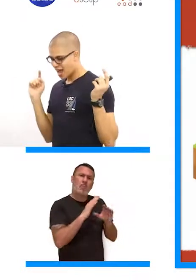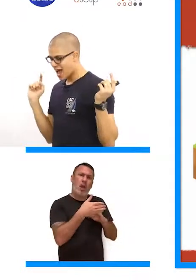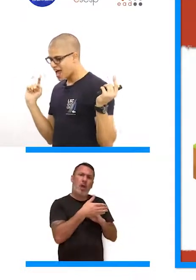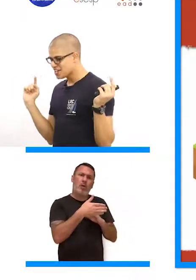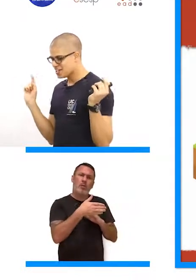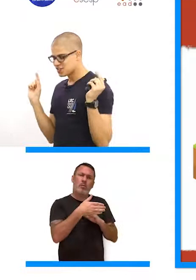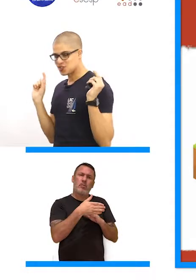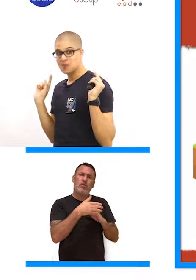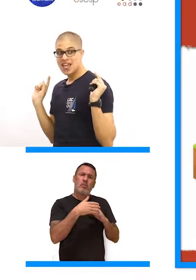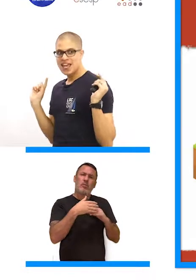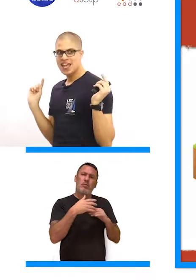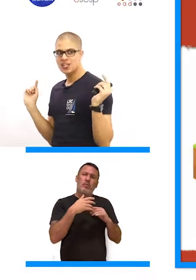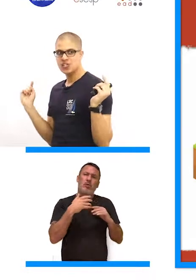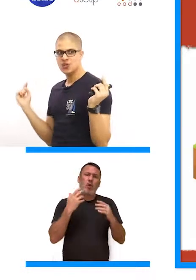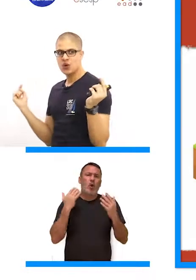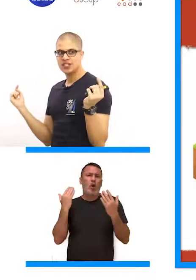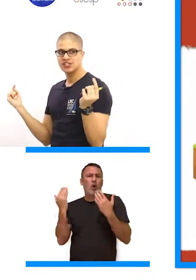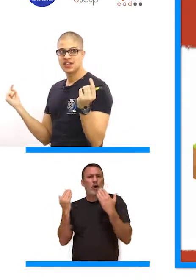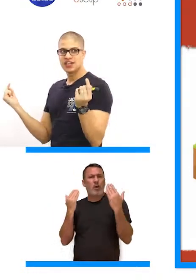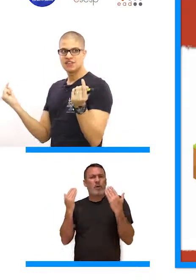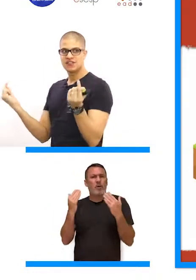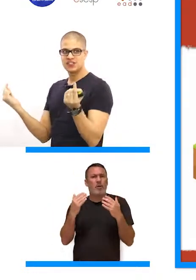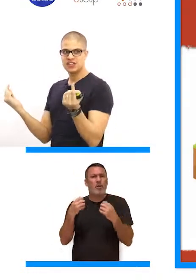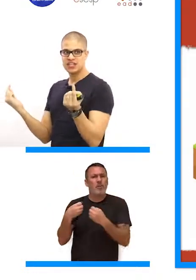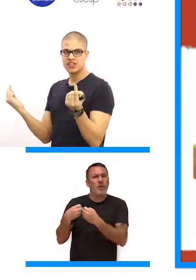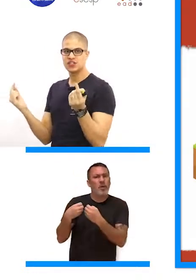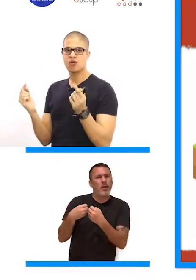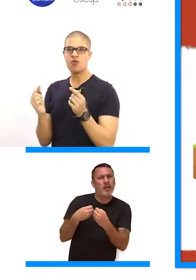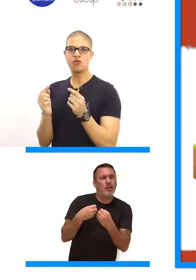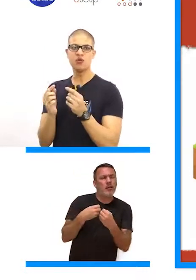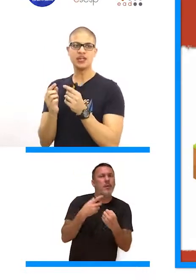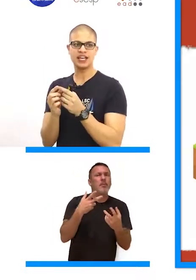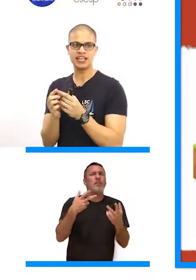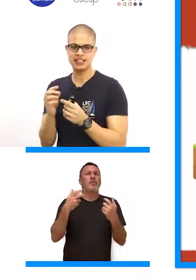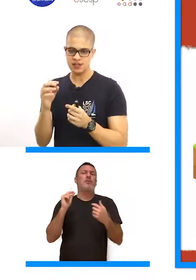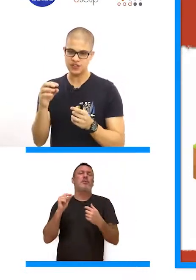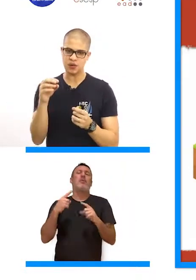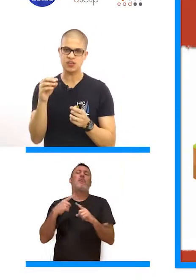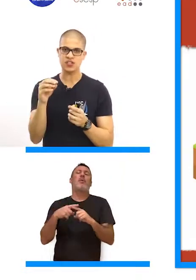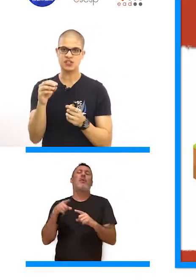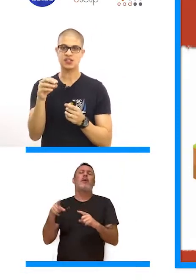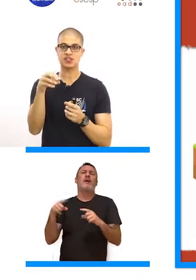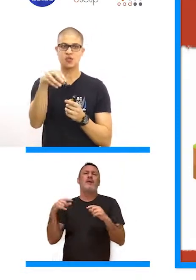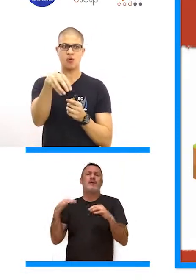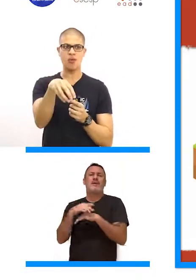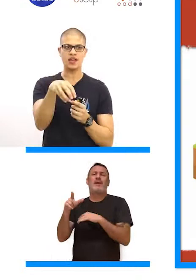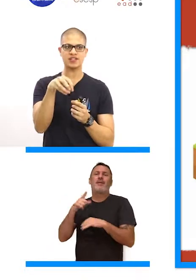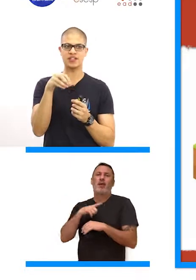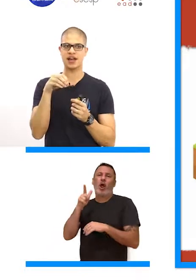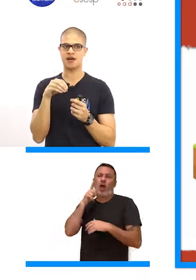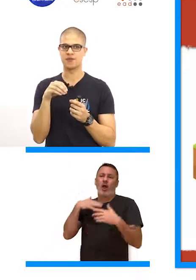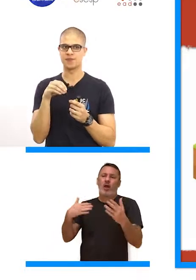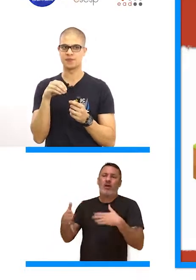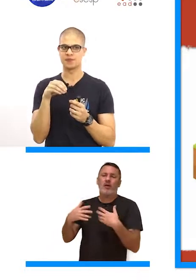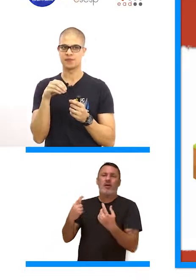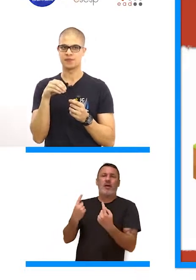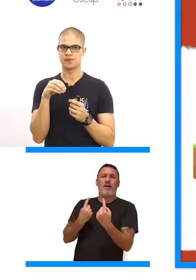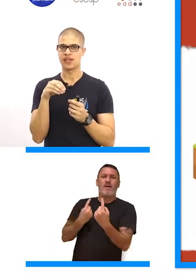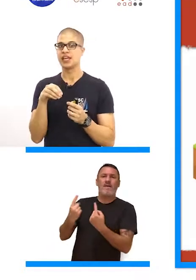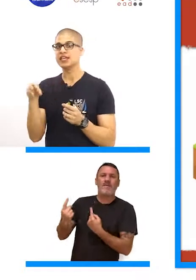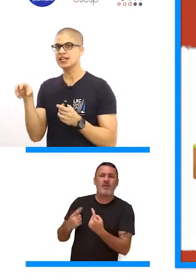bairros, áreas, regiões vizinhas e concluir que, devido à concentração